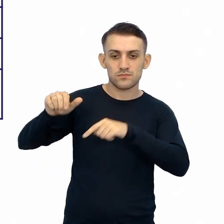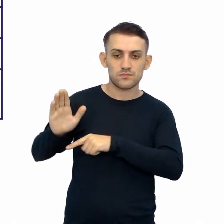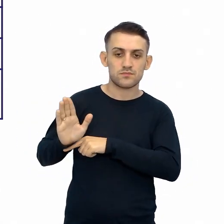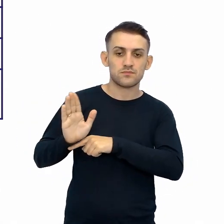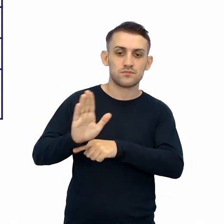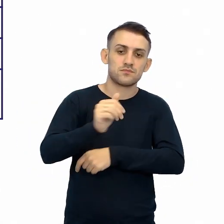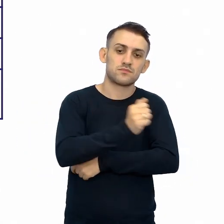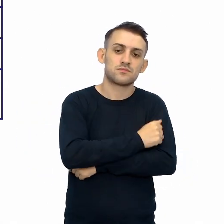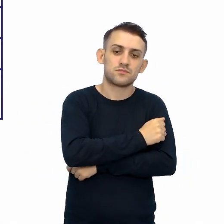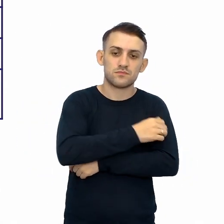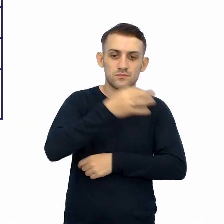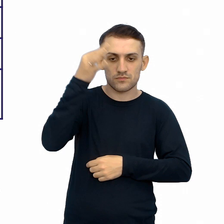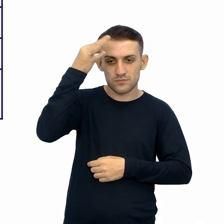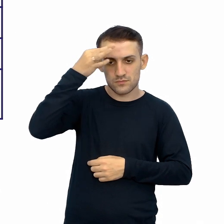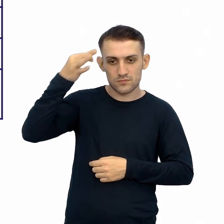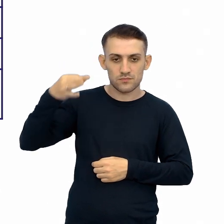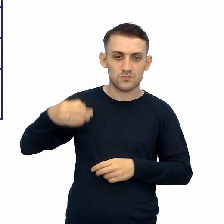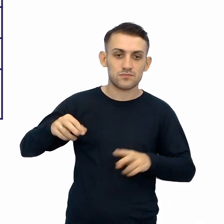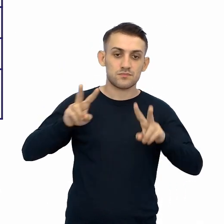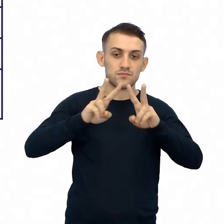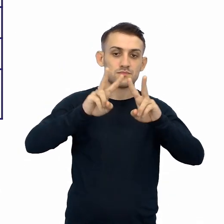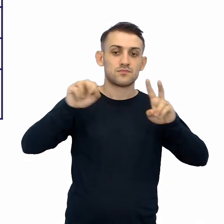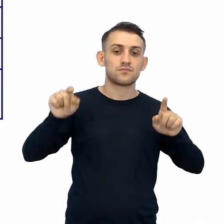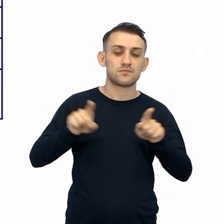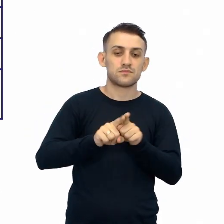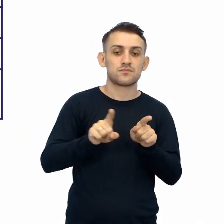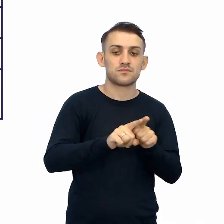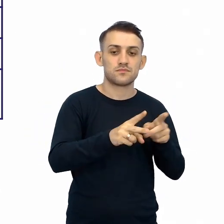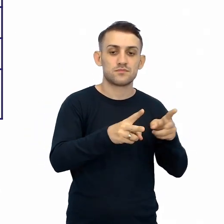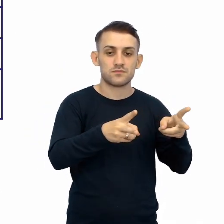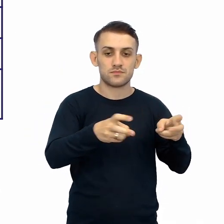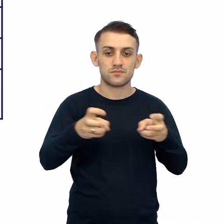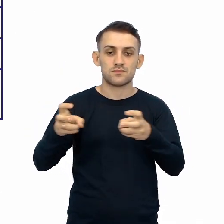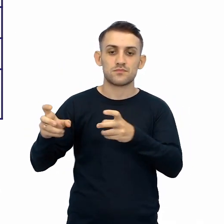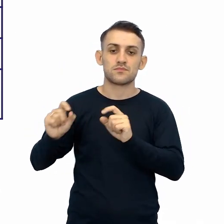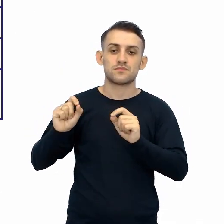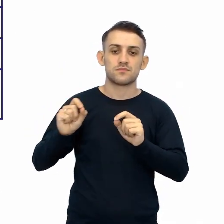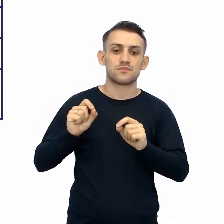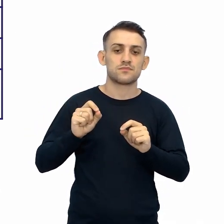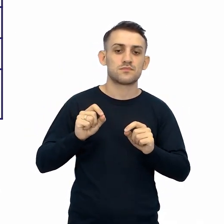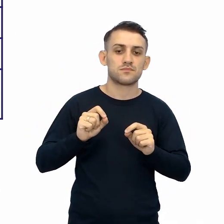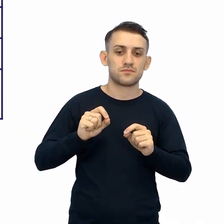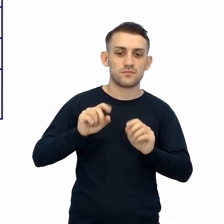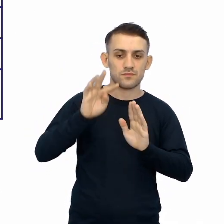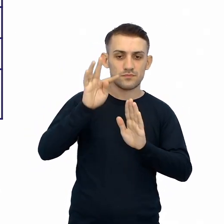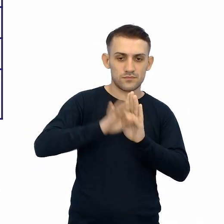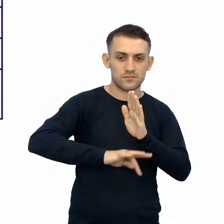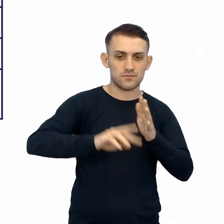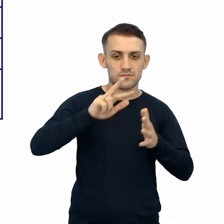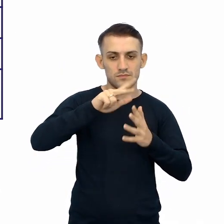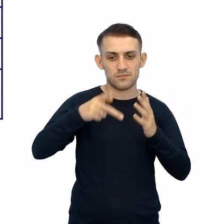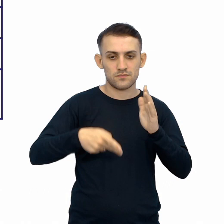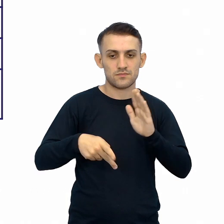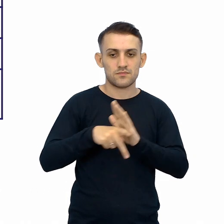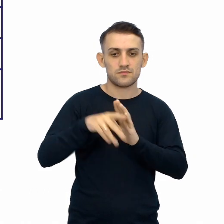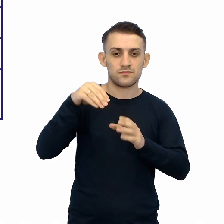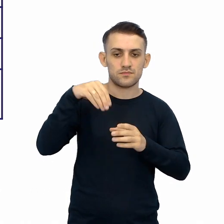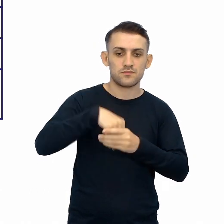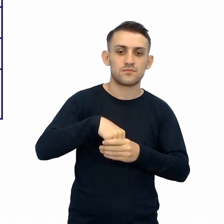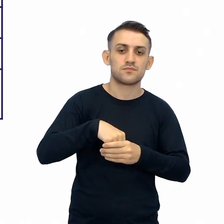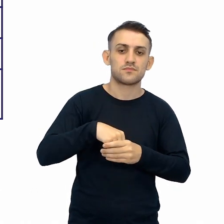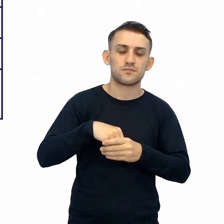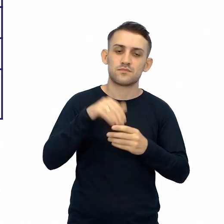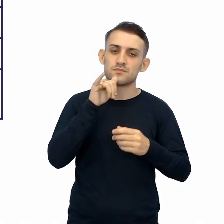estudantes a compreenderem esse conto e a perceberem a intertextualidade presente, bem como